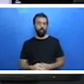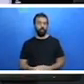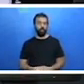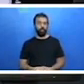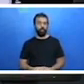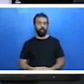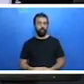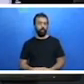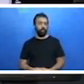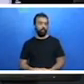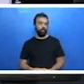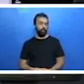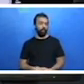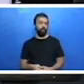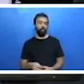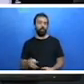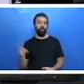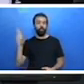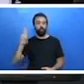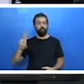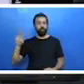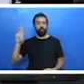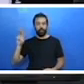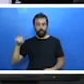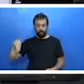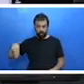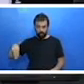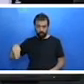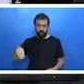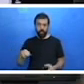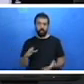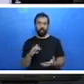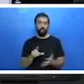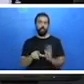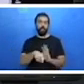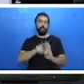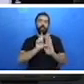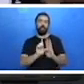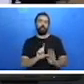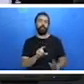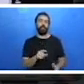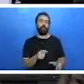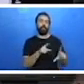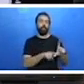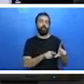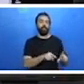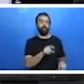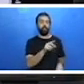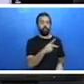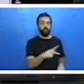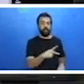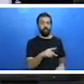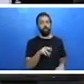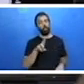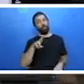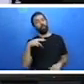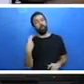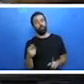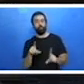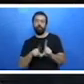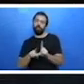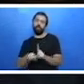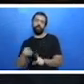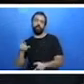N. Então, eu só vou usar o M se for antes do P e do B. Para o restante eu uso N. Olha que